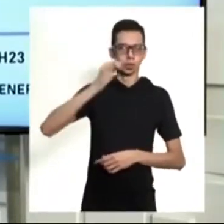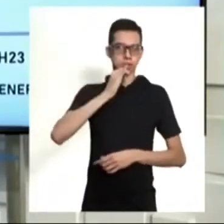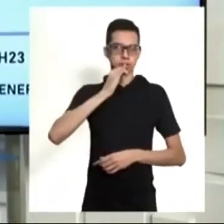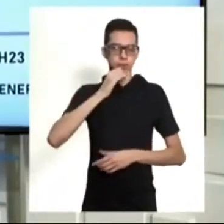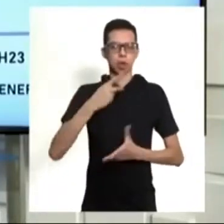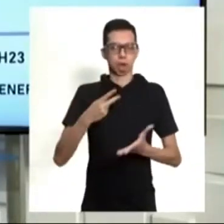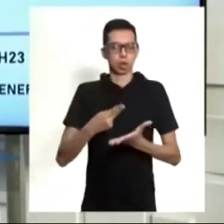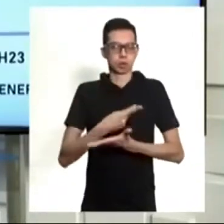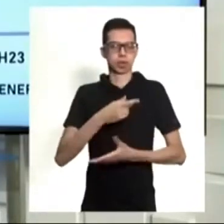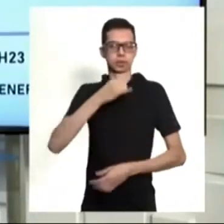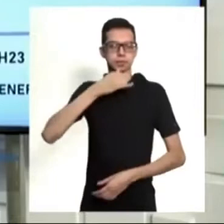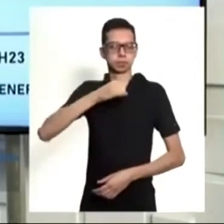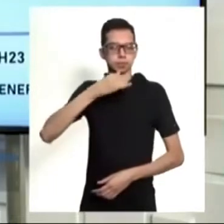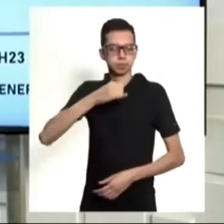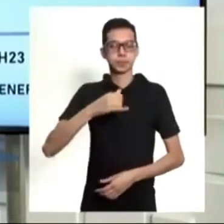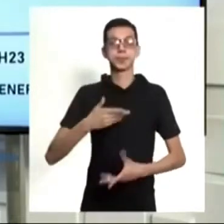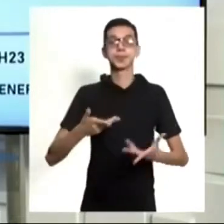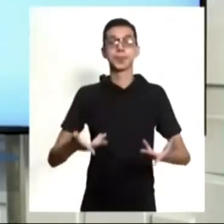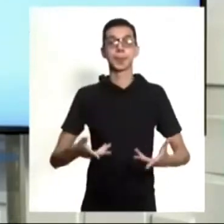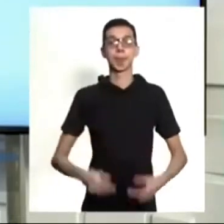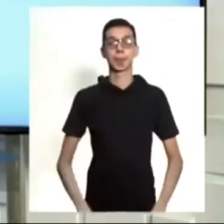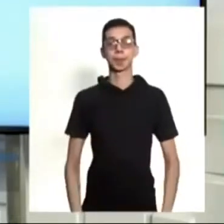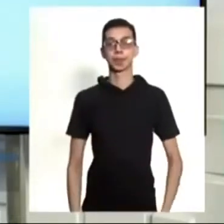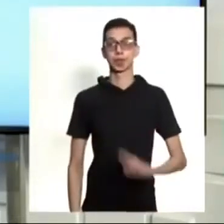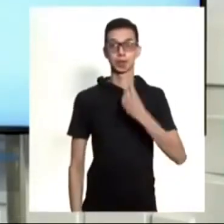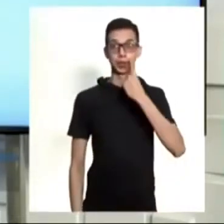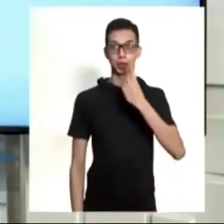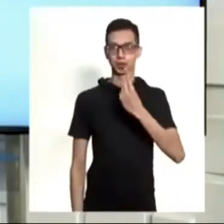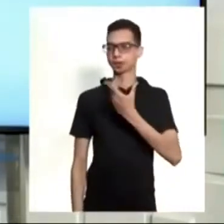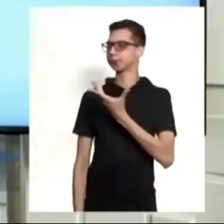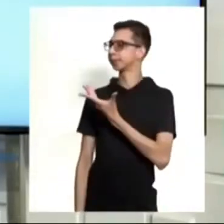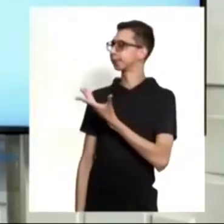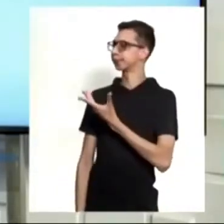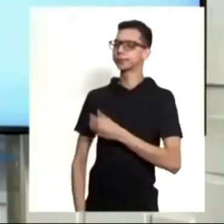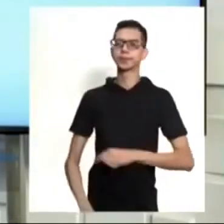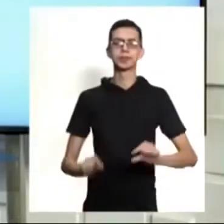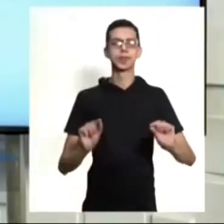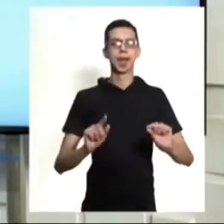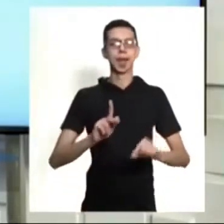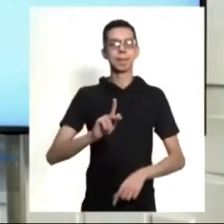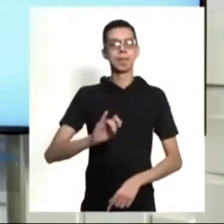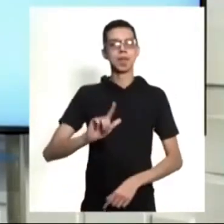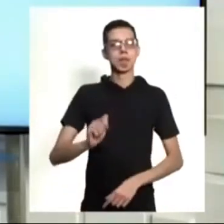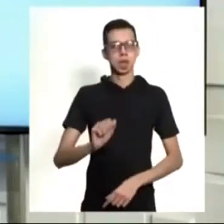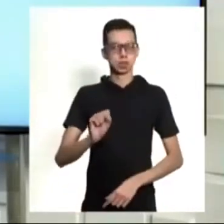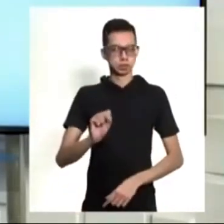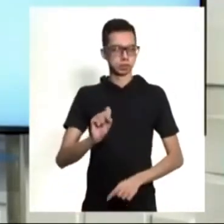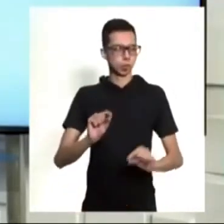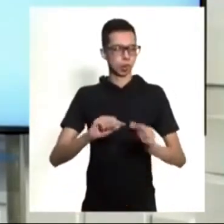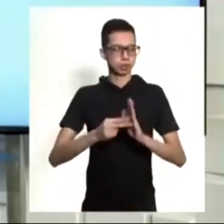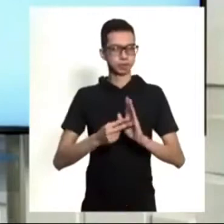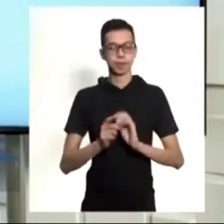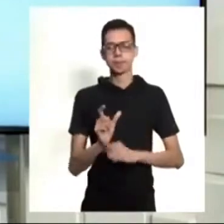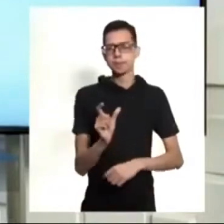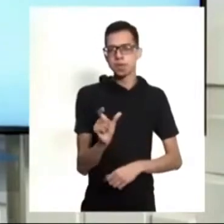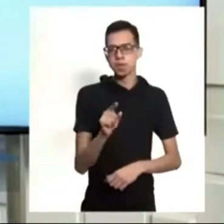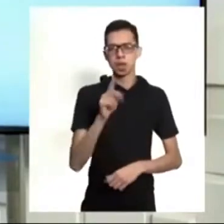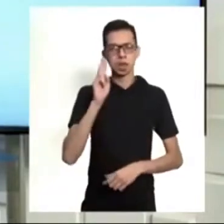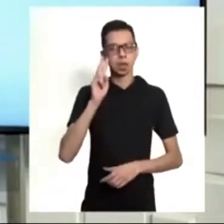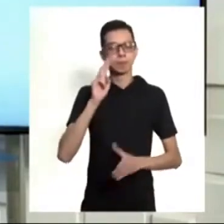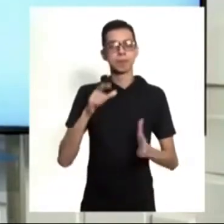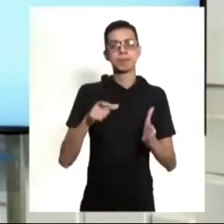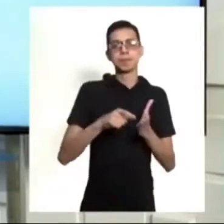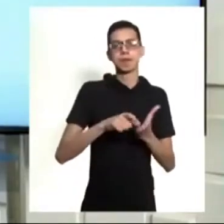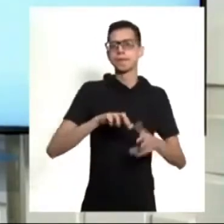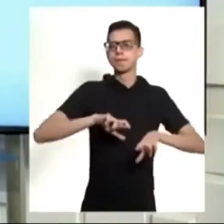processo, tá bom? Então eu trago para você aqui, meus amores, olha só, as pilhas. Né? Então quando se fala em pilhas, né, o que você tem que lembrar? As baterias, as pilhas